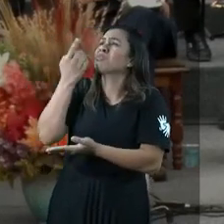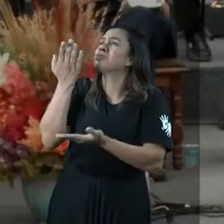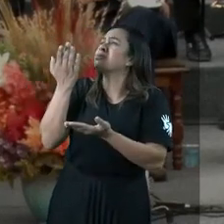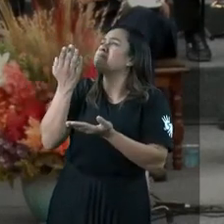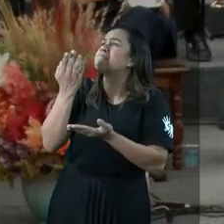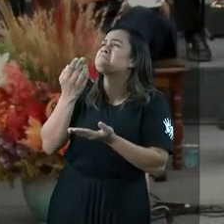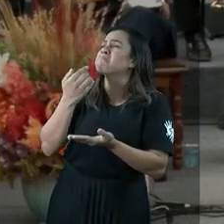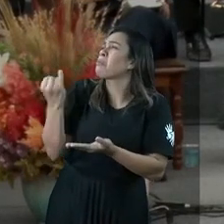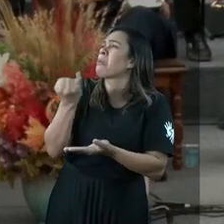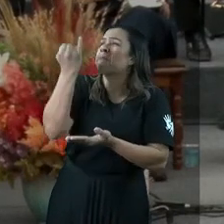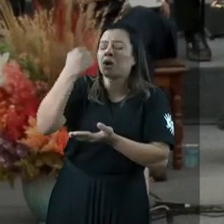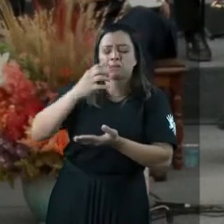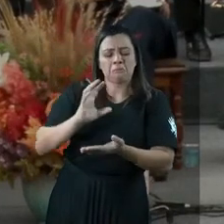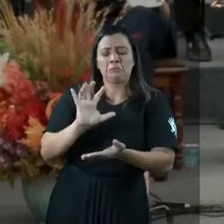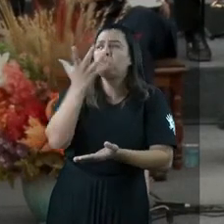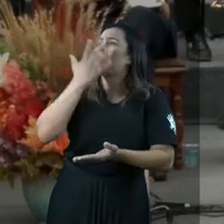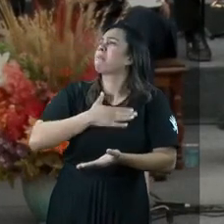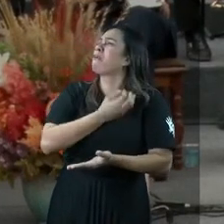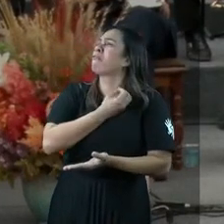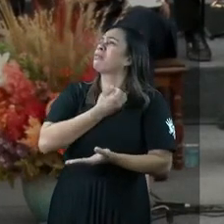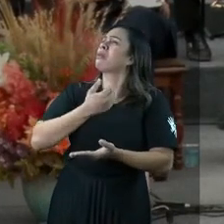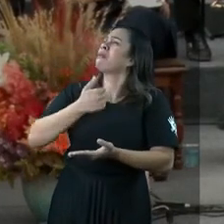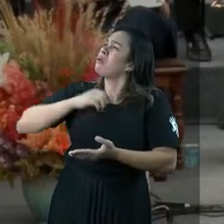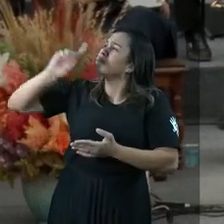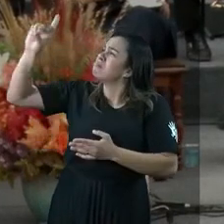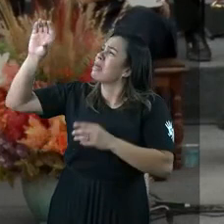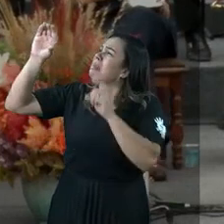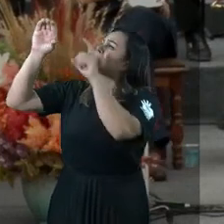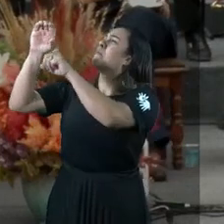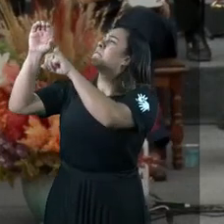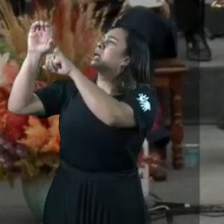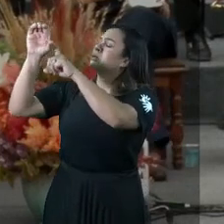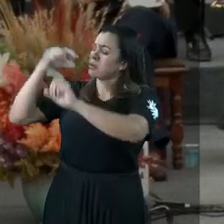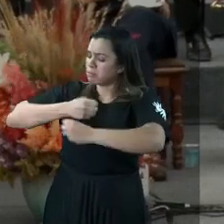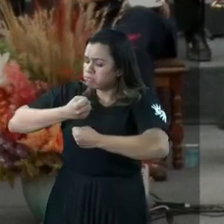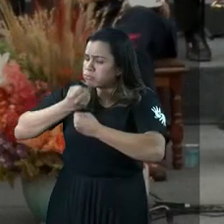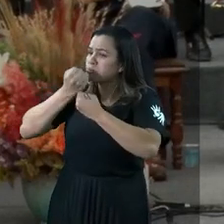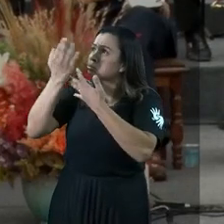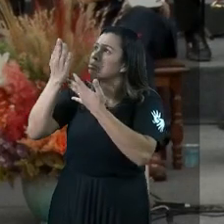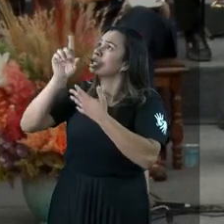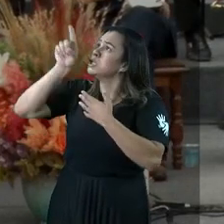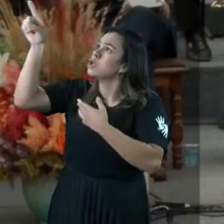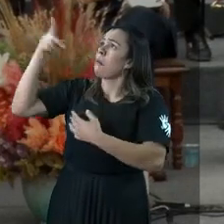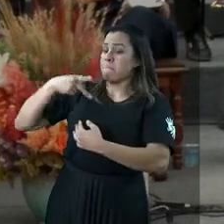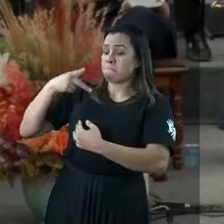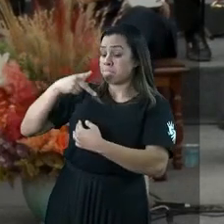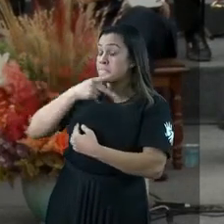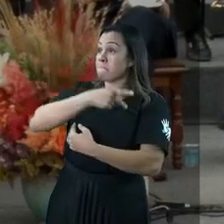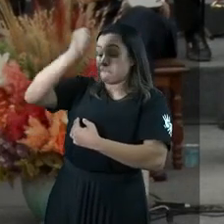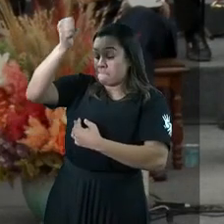eu sofra, eu dependo tanto de Ti, a ponto de dizer que o Senhor é meu pastor, nada